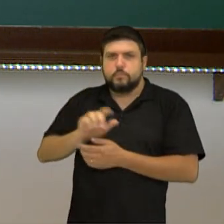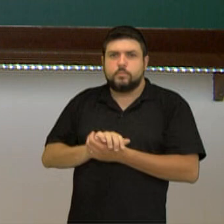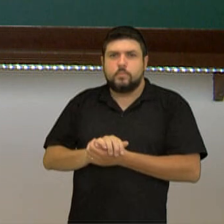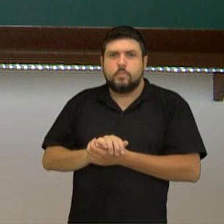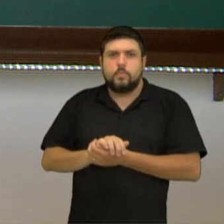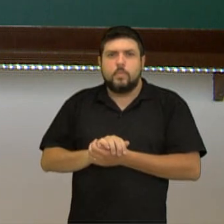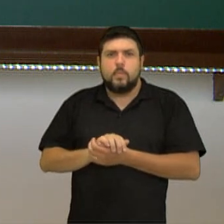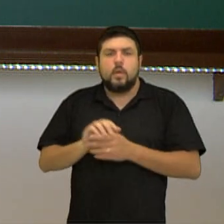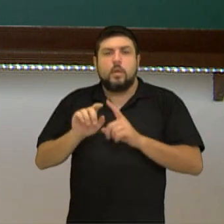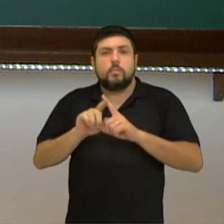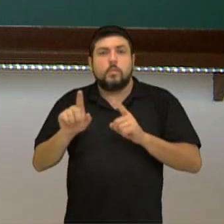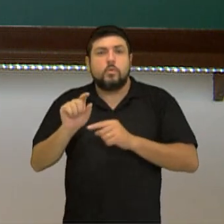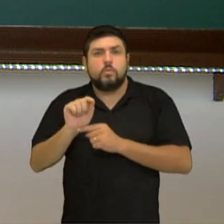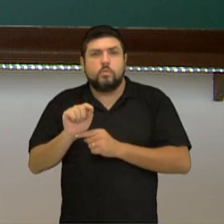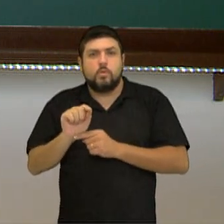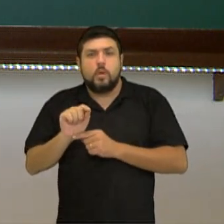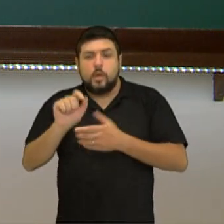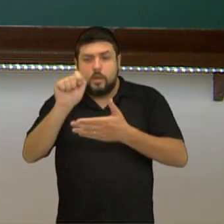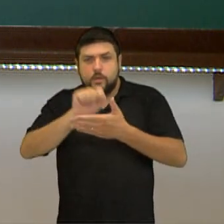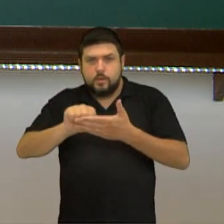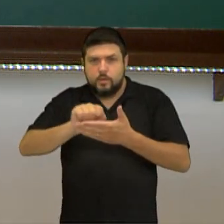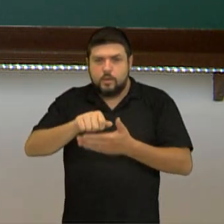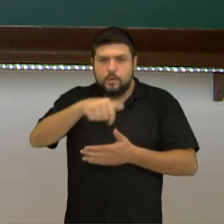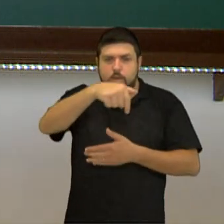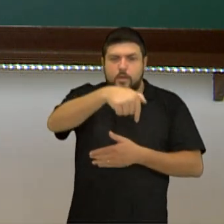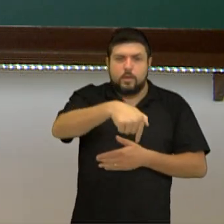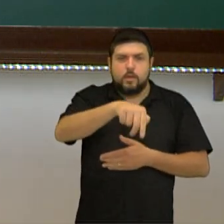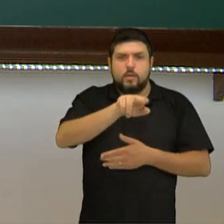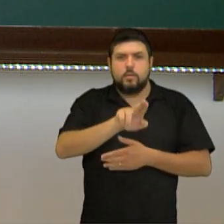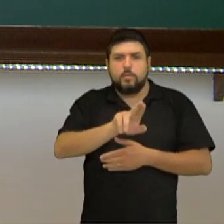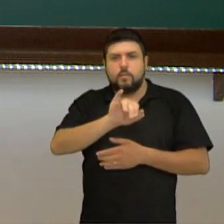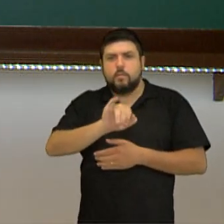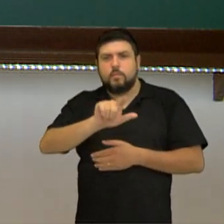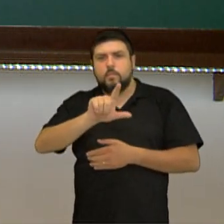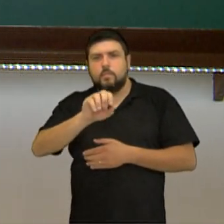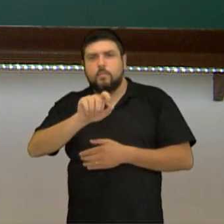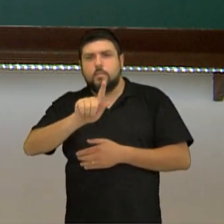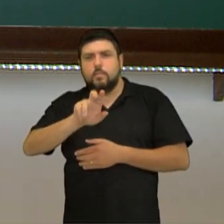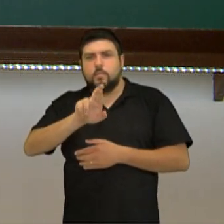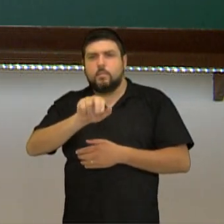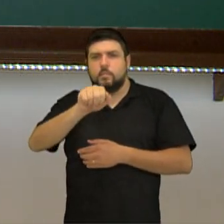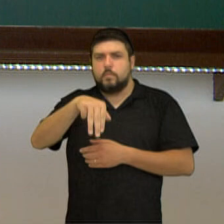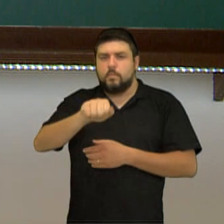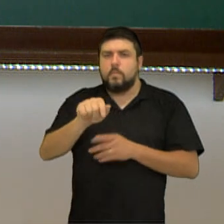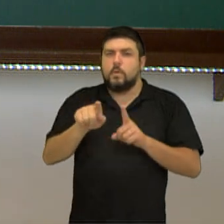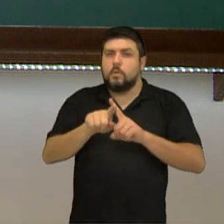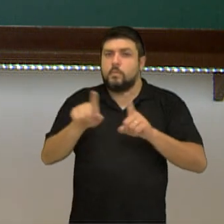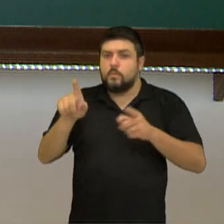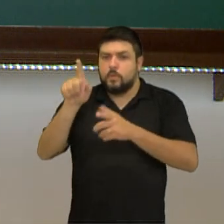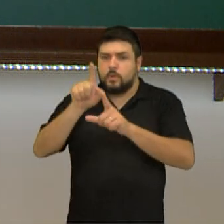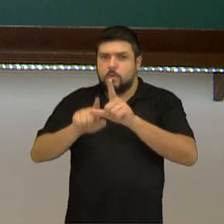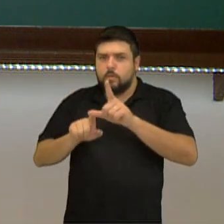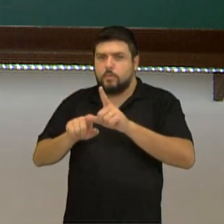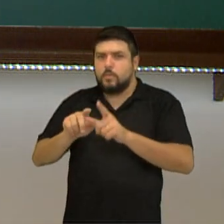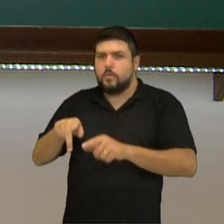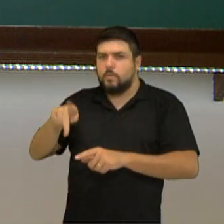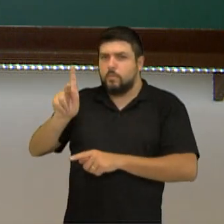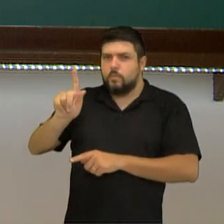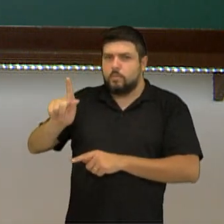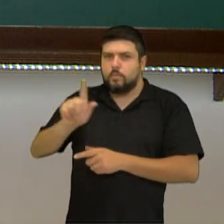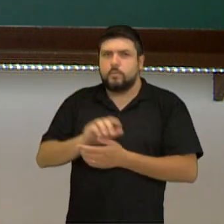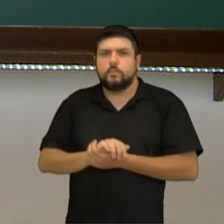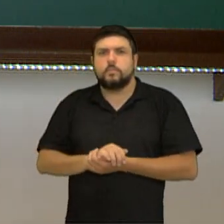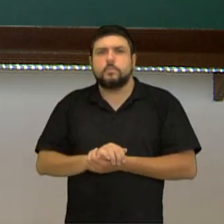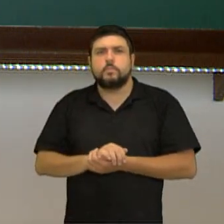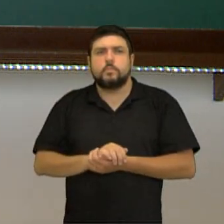K, mas se escreve com QU, beleza? Uma outra ideia é que a velocidade é a razão entre as distâncias